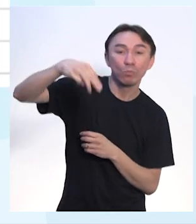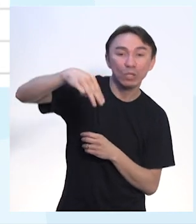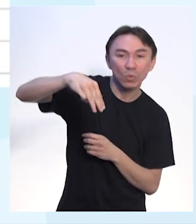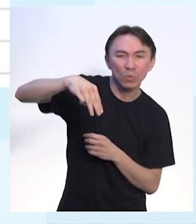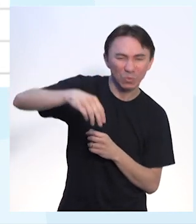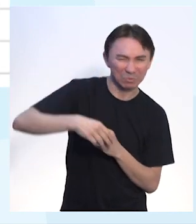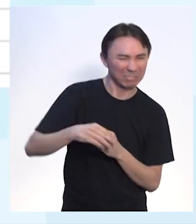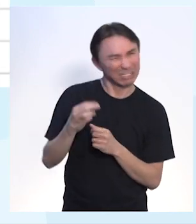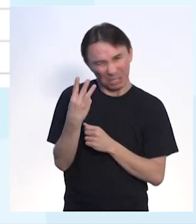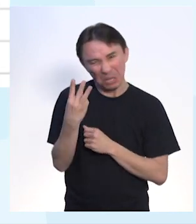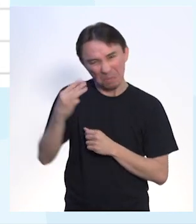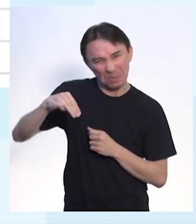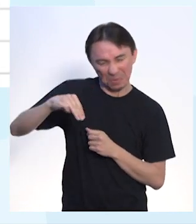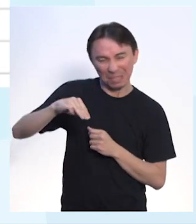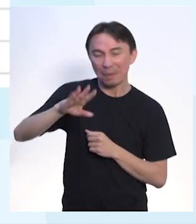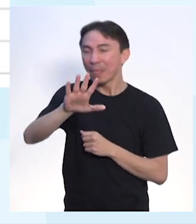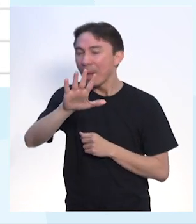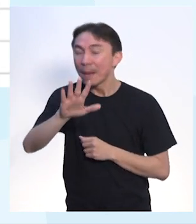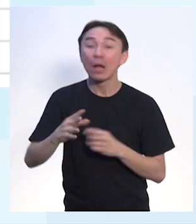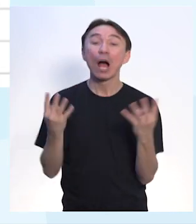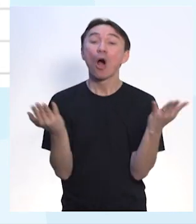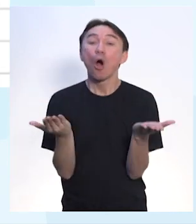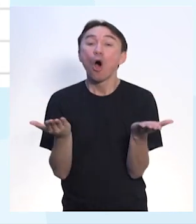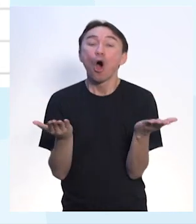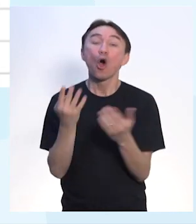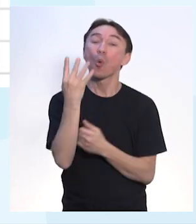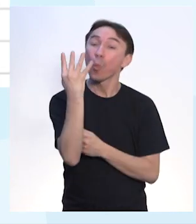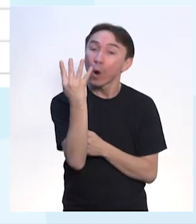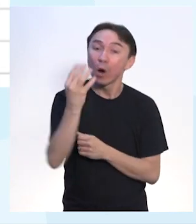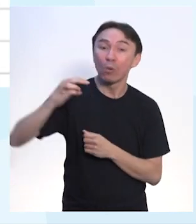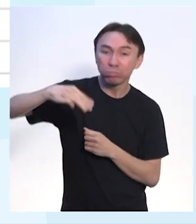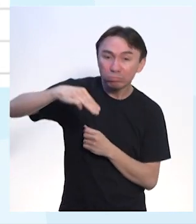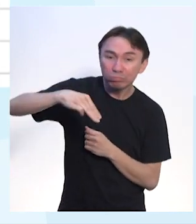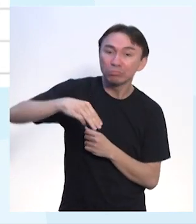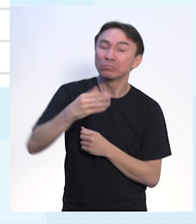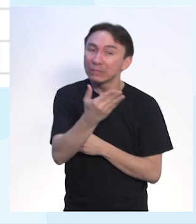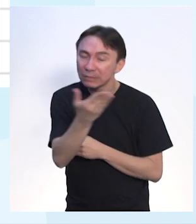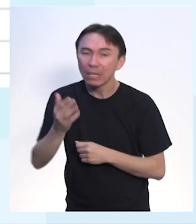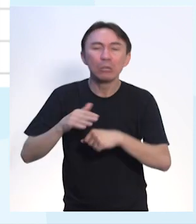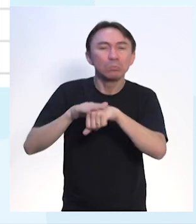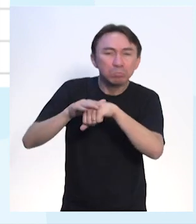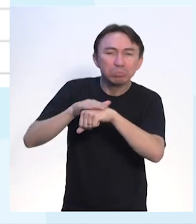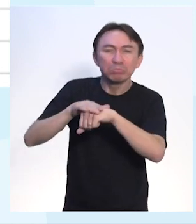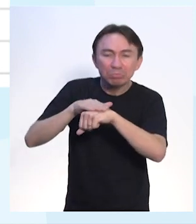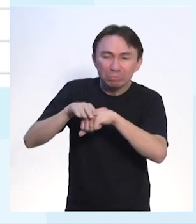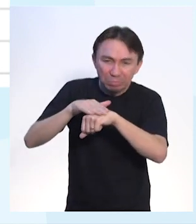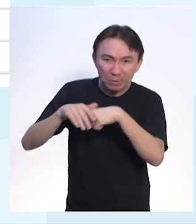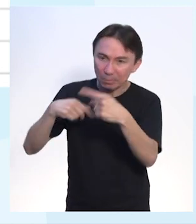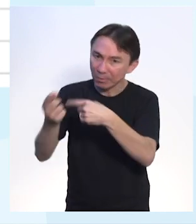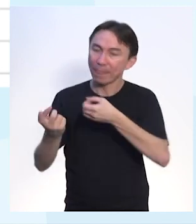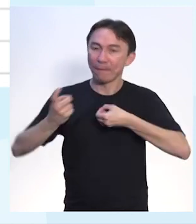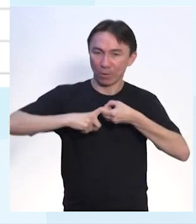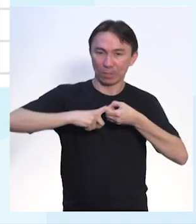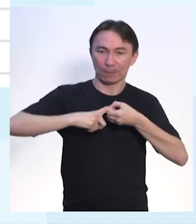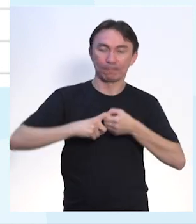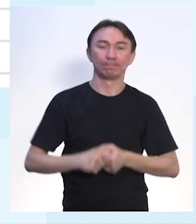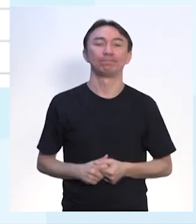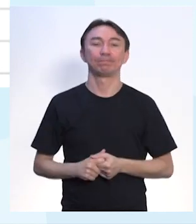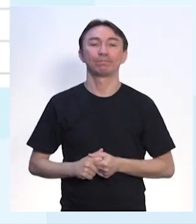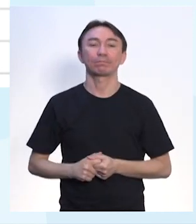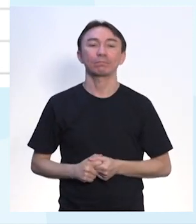dá 3, né? 4 minutinhos para vocês, discutam com os alunos aí e a gente já retorna. Bom trabalho.